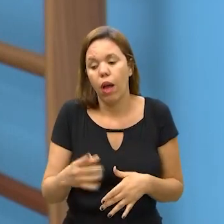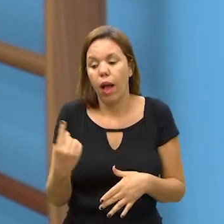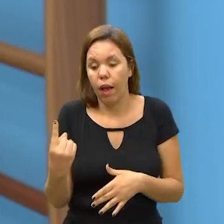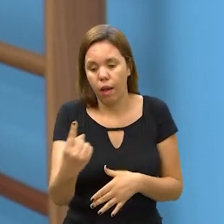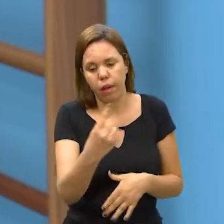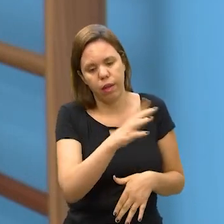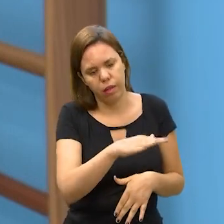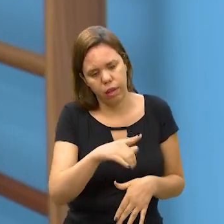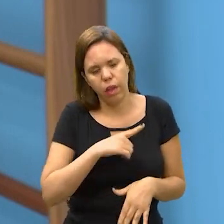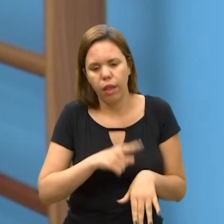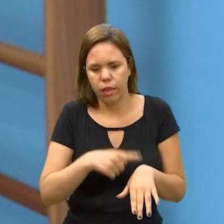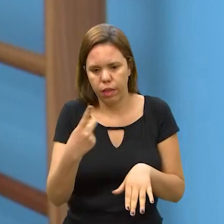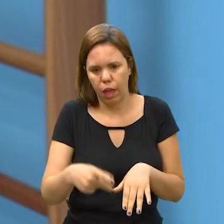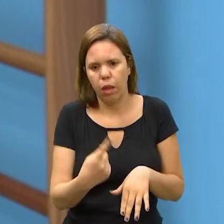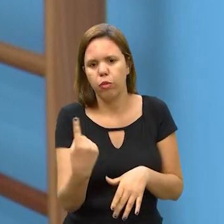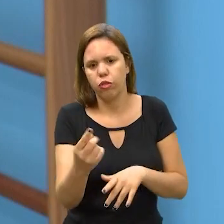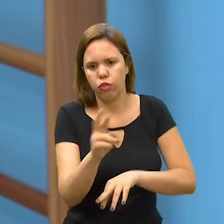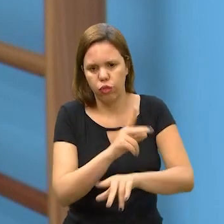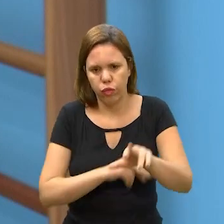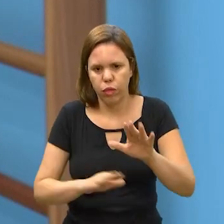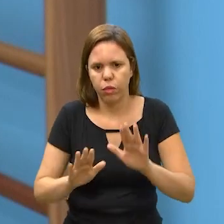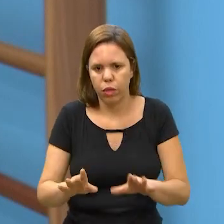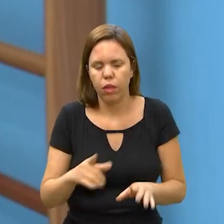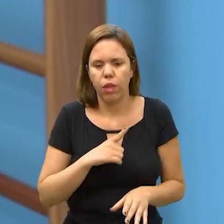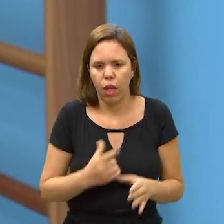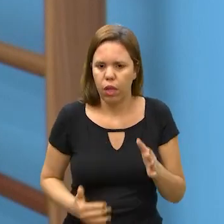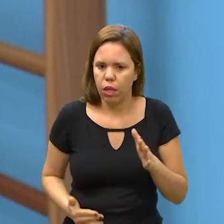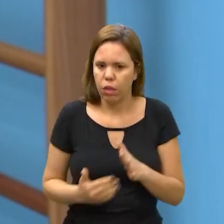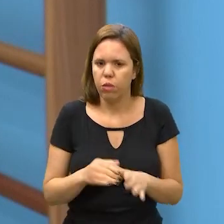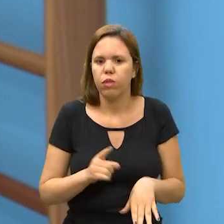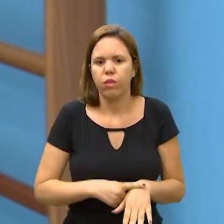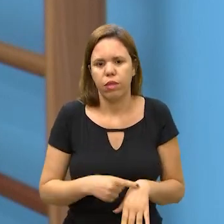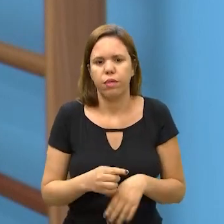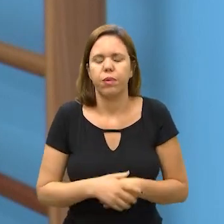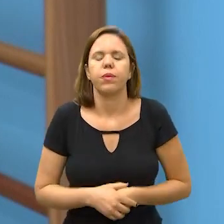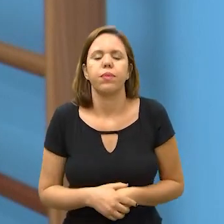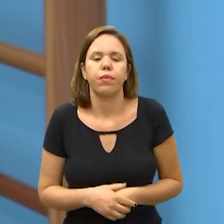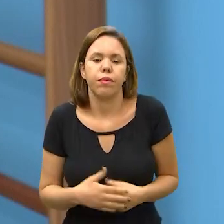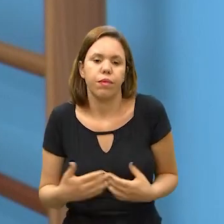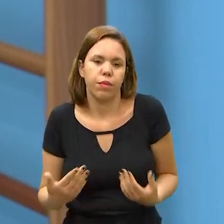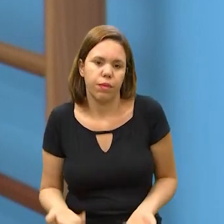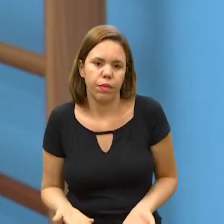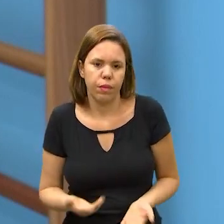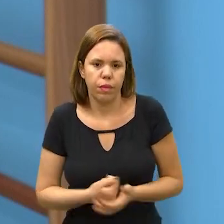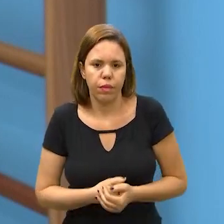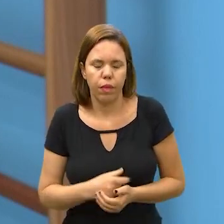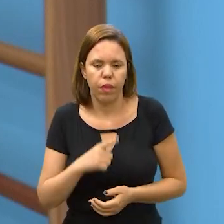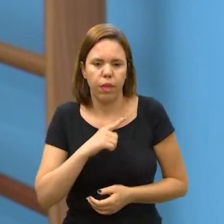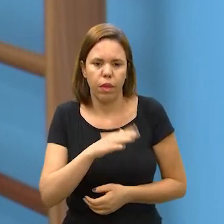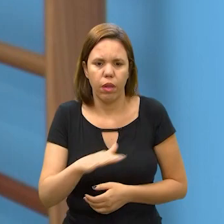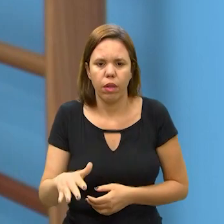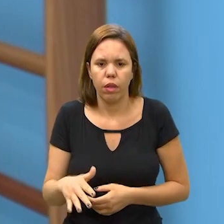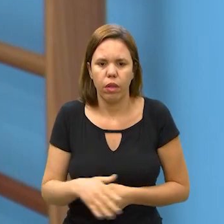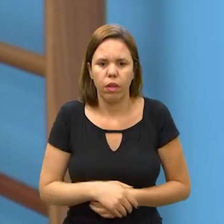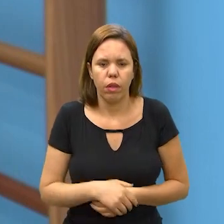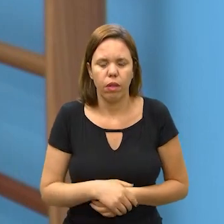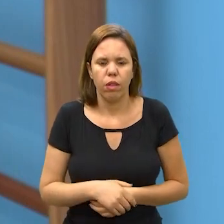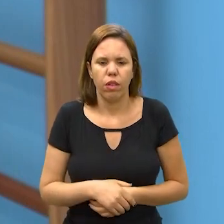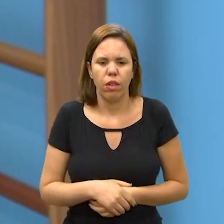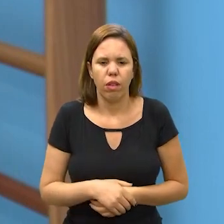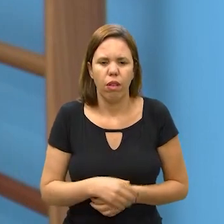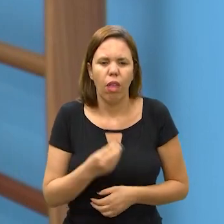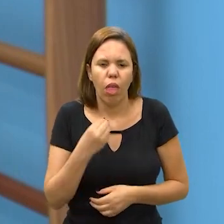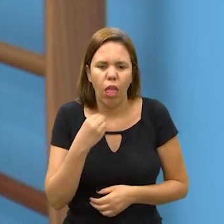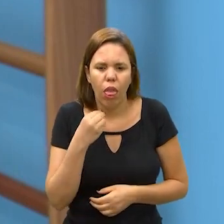cada criança tem o seu tempo, porém existe um limite de tempo, né? Então assim, eu ter uma criança muito molinha com